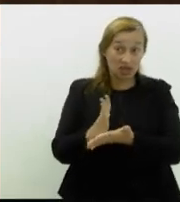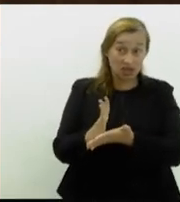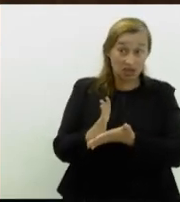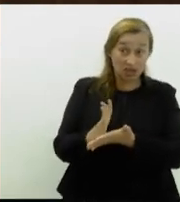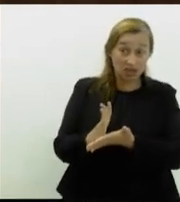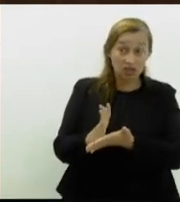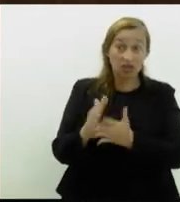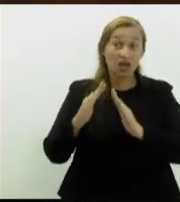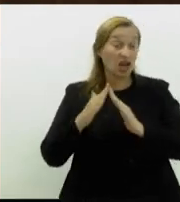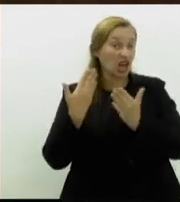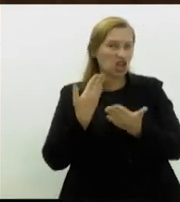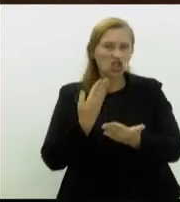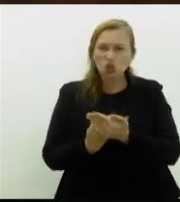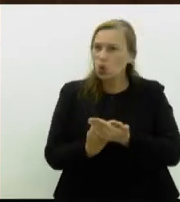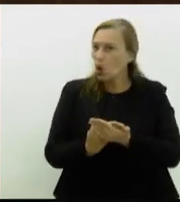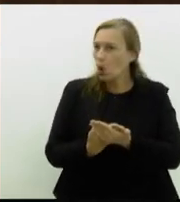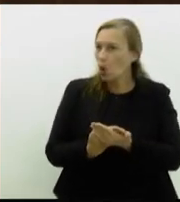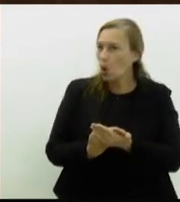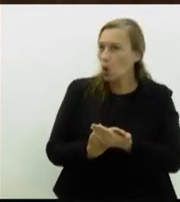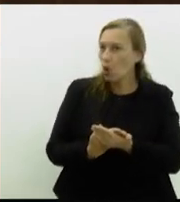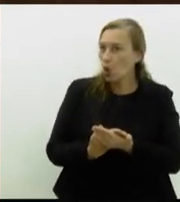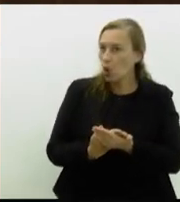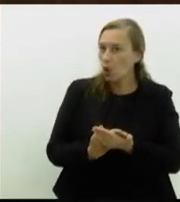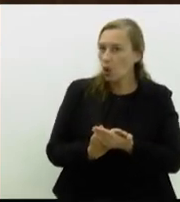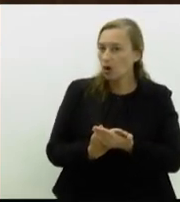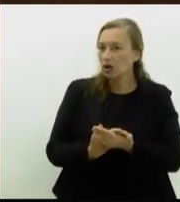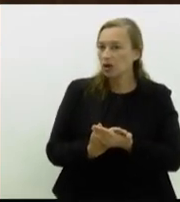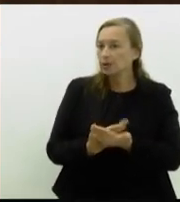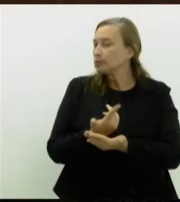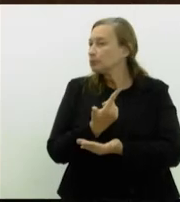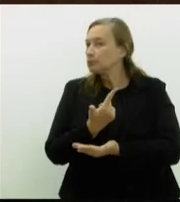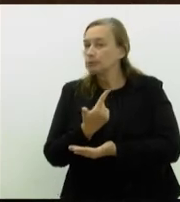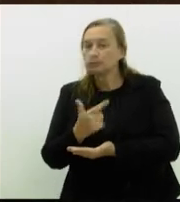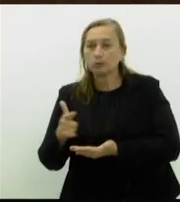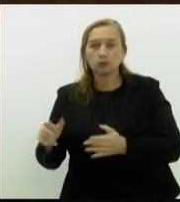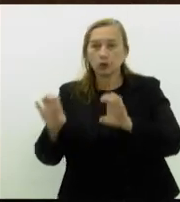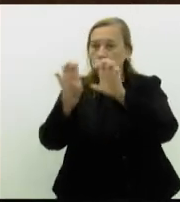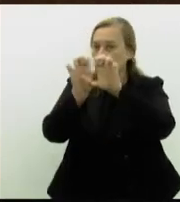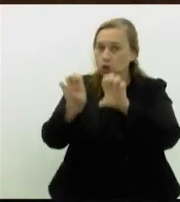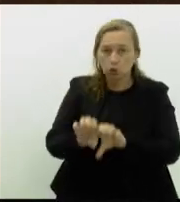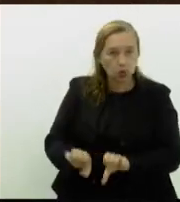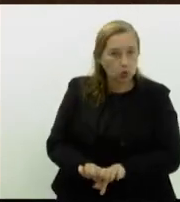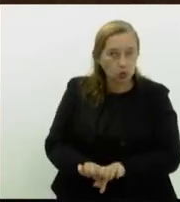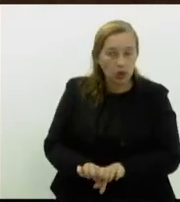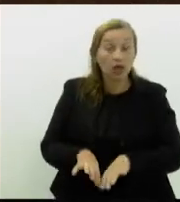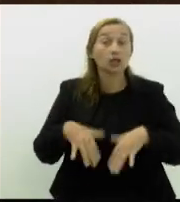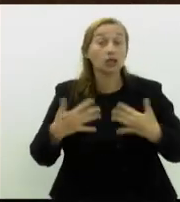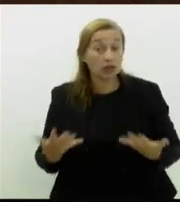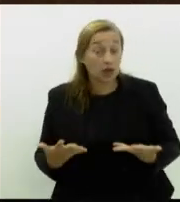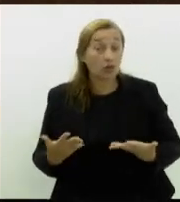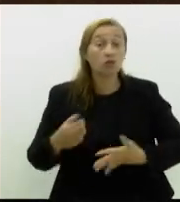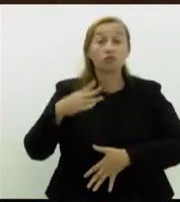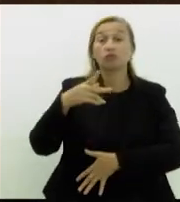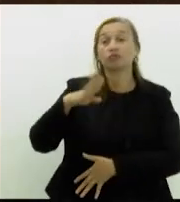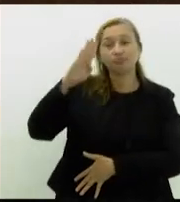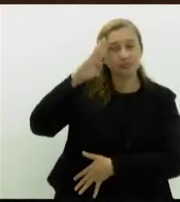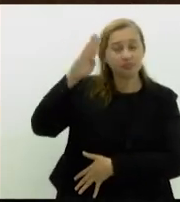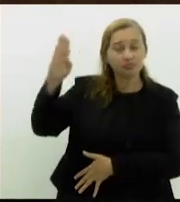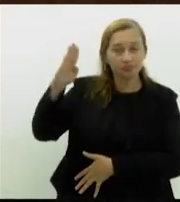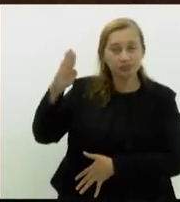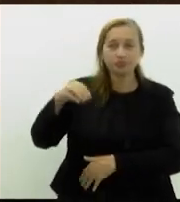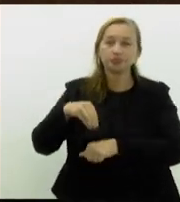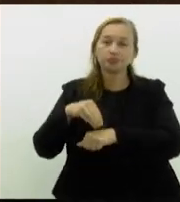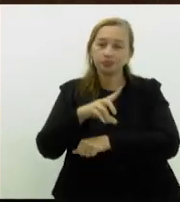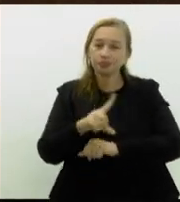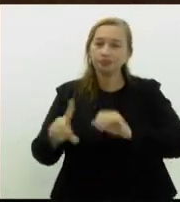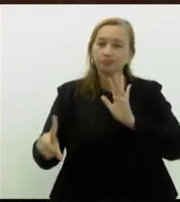uma escola completamente desassistido em termos de infraestrutura. Então, eu considero fundamental essa